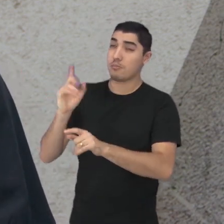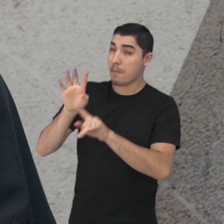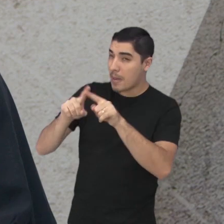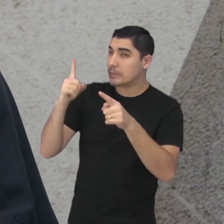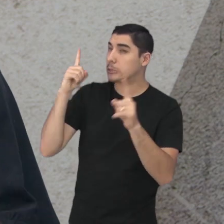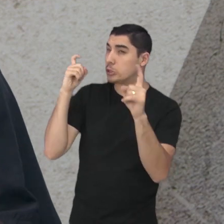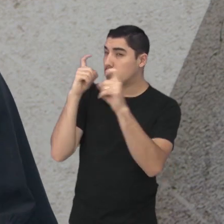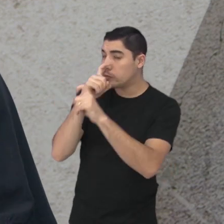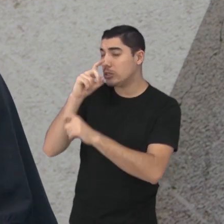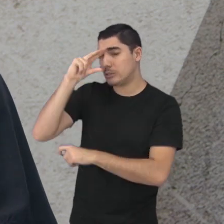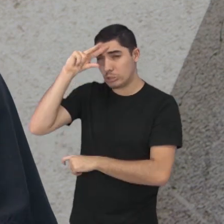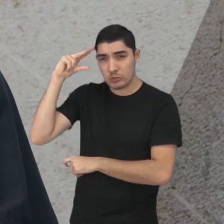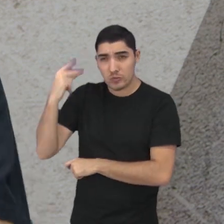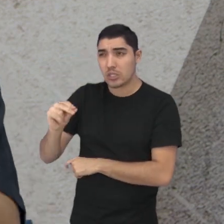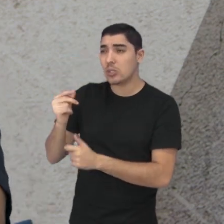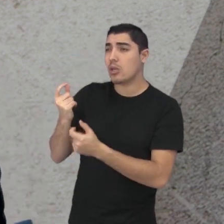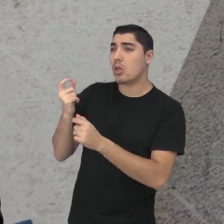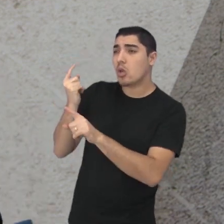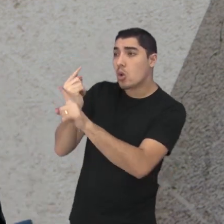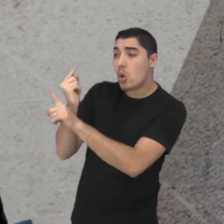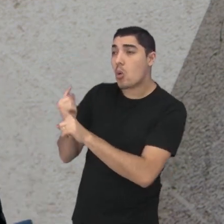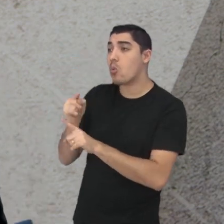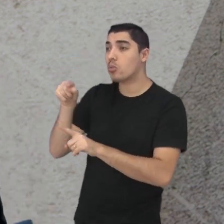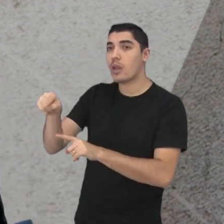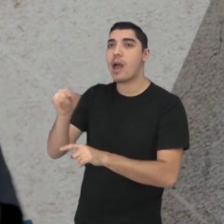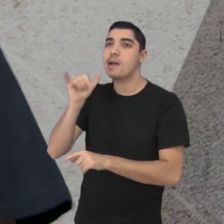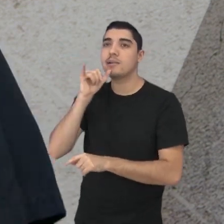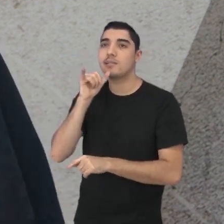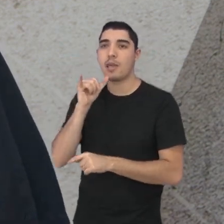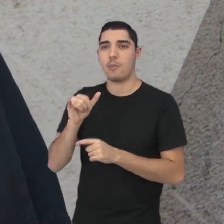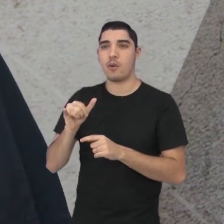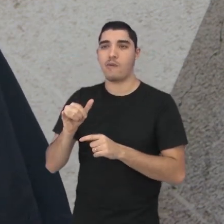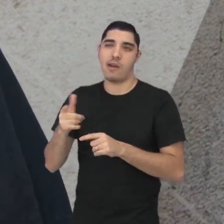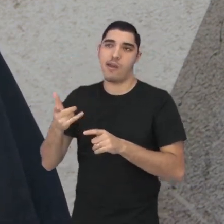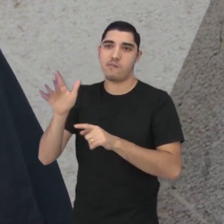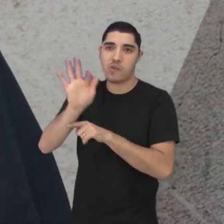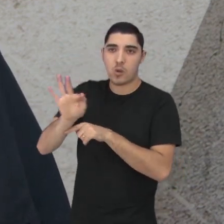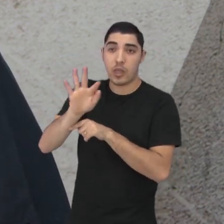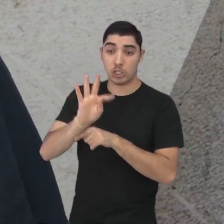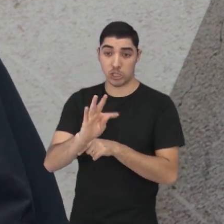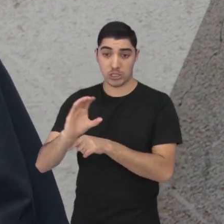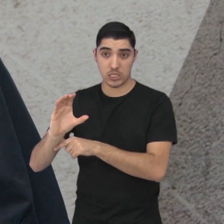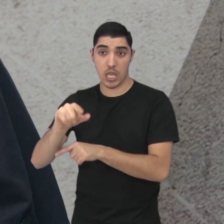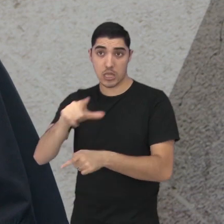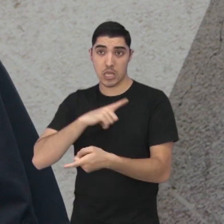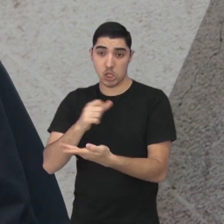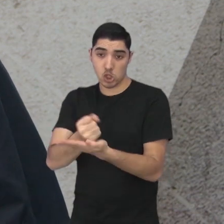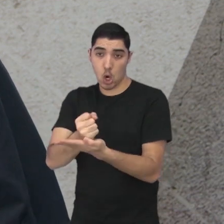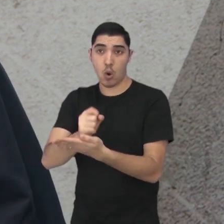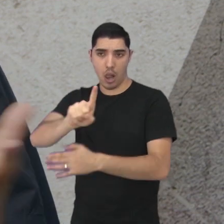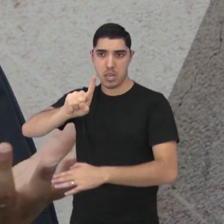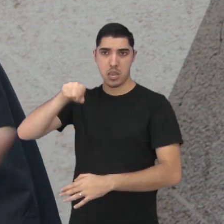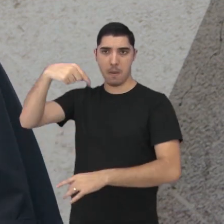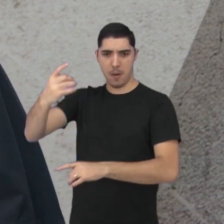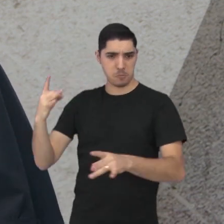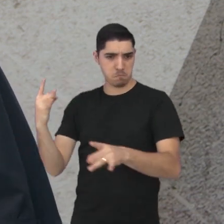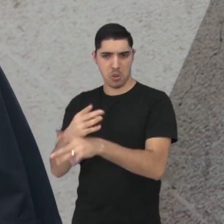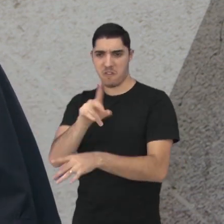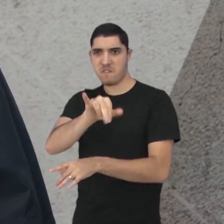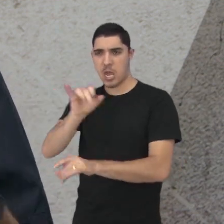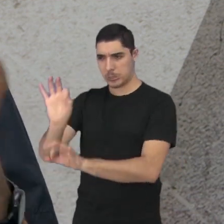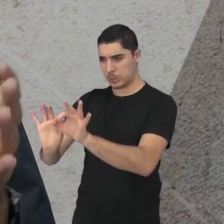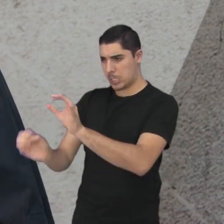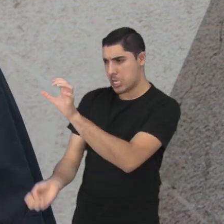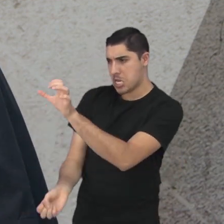muito raro você ver jogos que foram feitos como trabalho de TCC se tornarem um jogo publicado, lançado e fazendo sucesso no mercado. Às vezes o